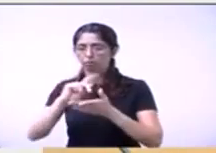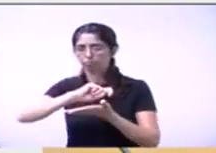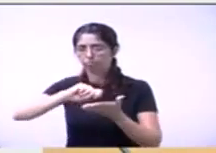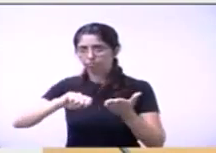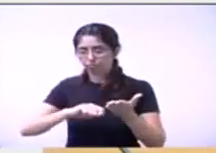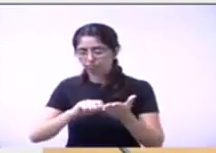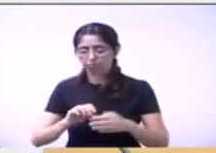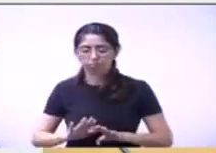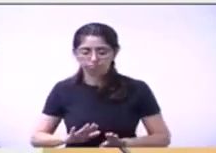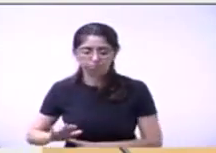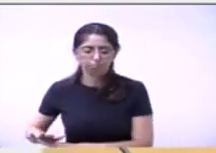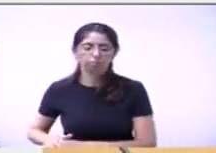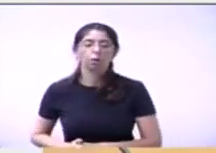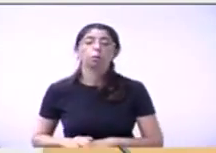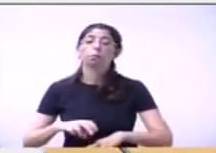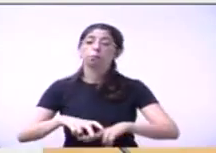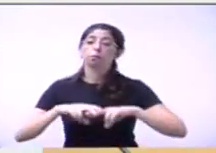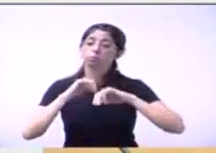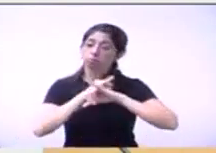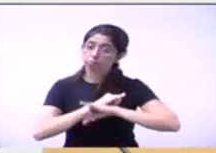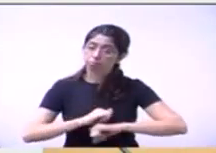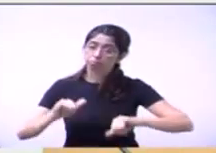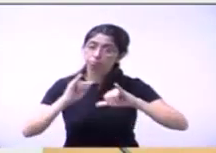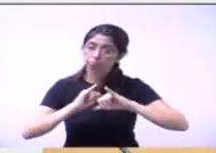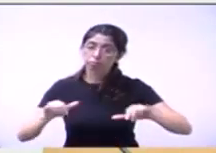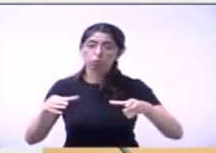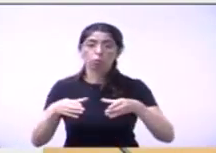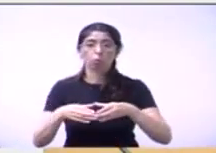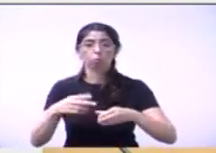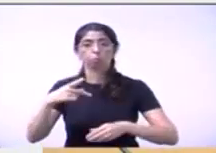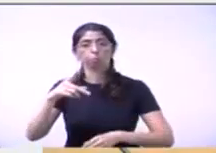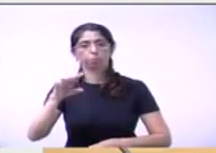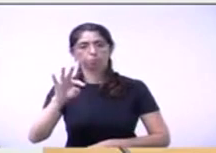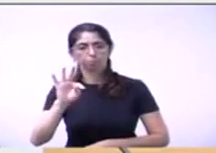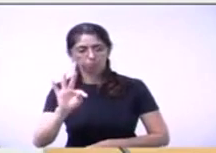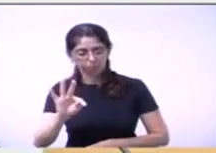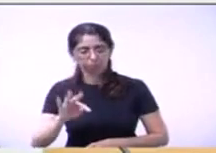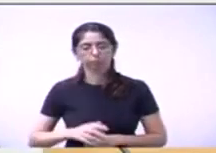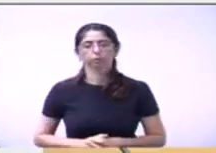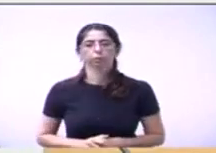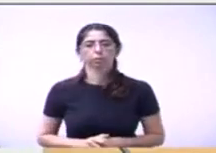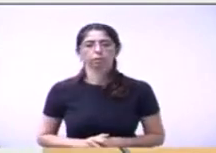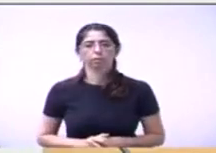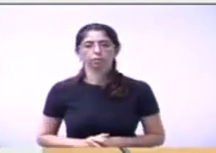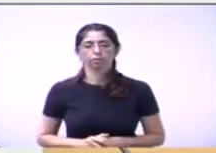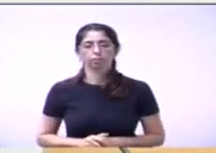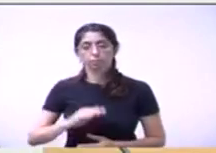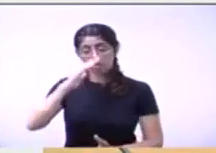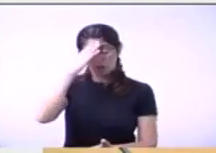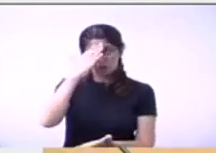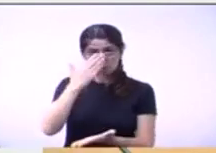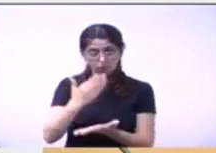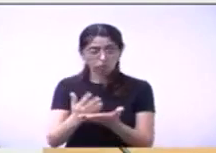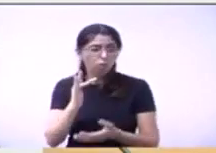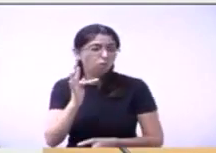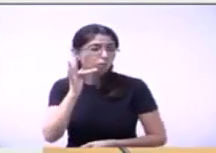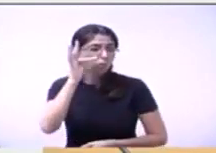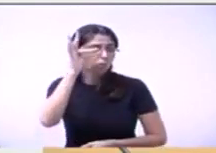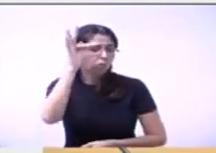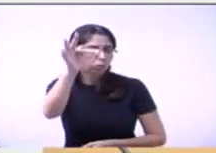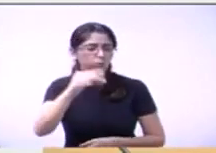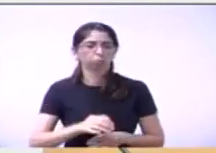contribuição do Partido dos Trabalhadores nesse aspecto de fazer de Paulínia que cumpra o seu